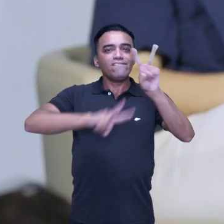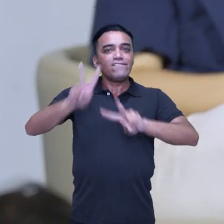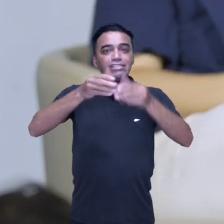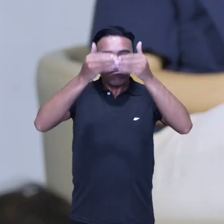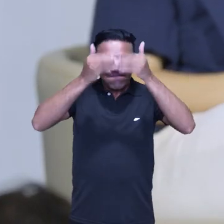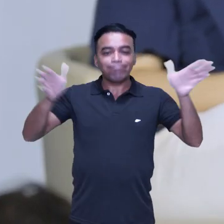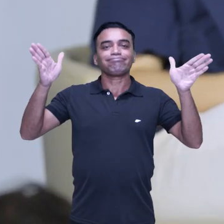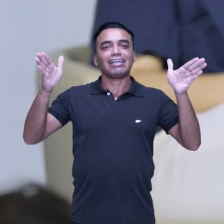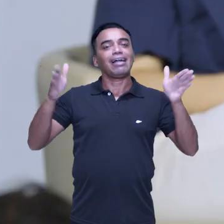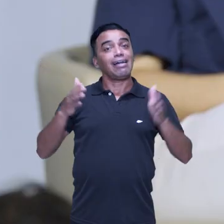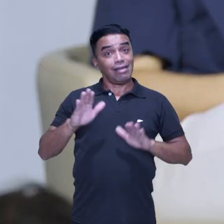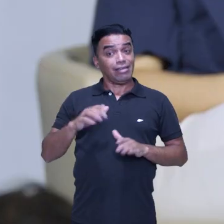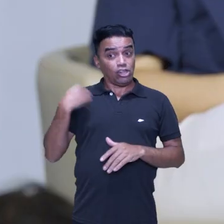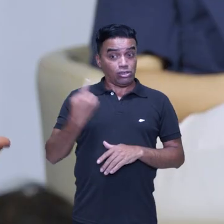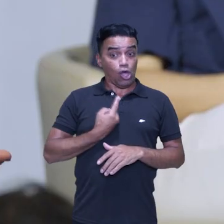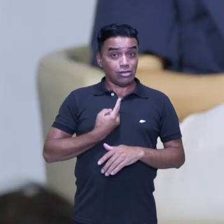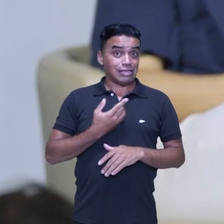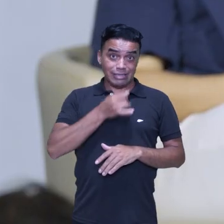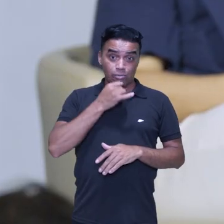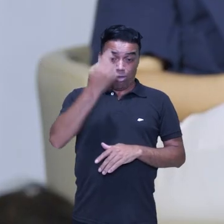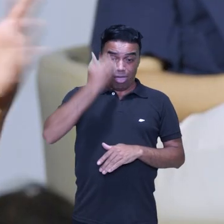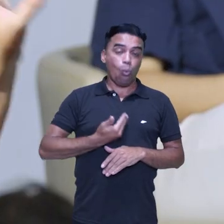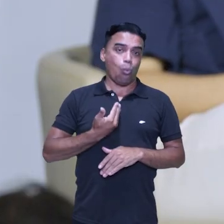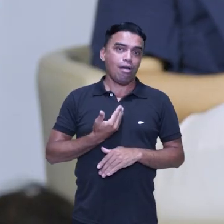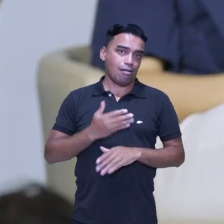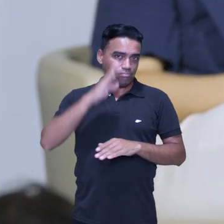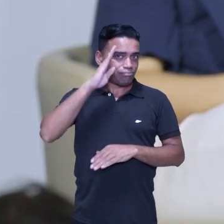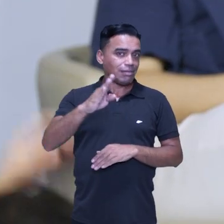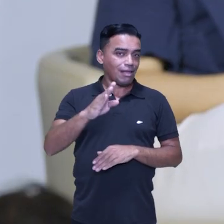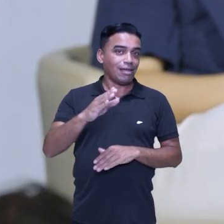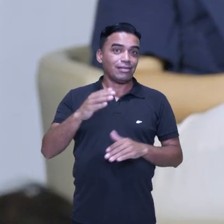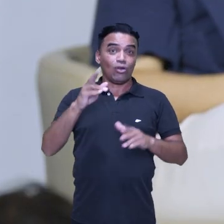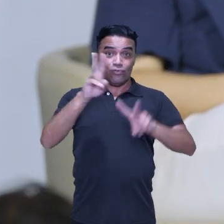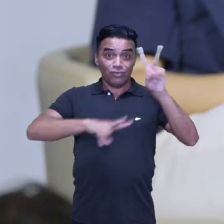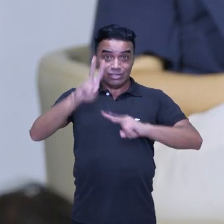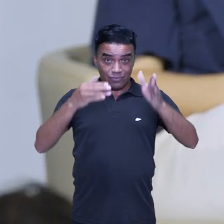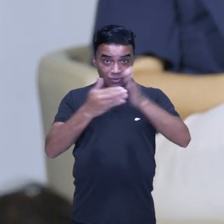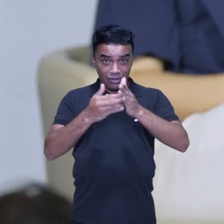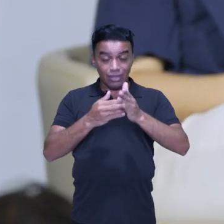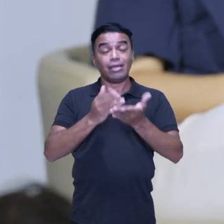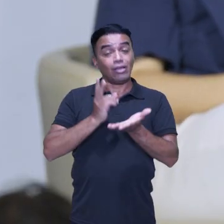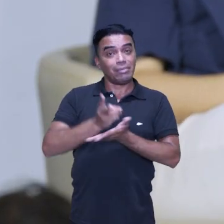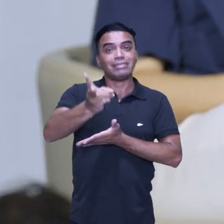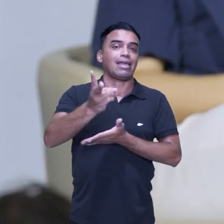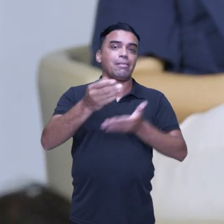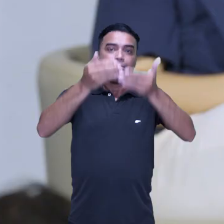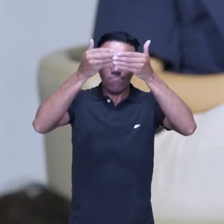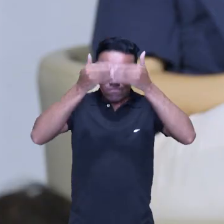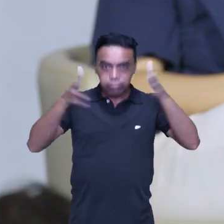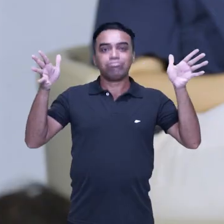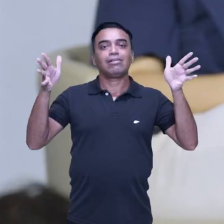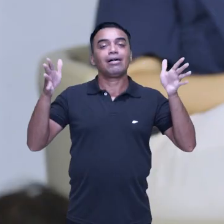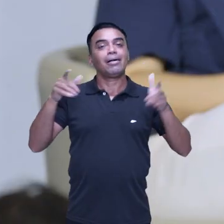que depender da gente, né, de mim, principalmente, esse Muros Invisíveis vai para sempre, porque...